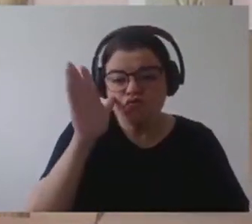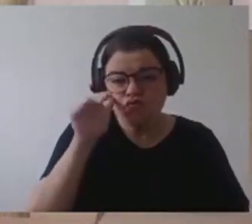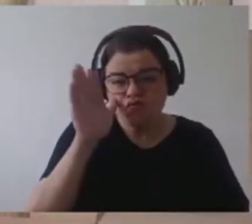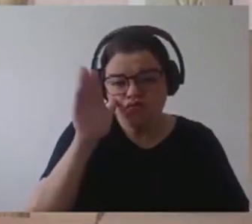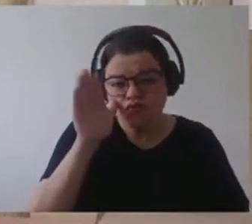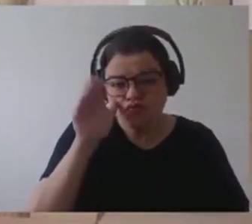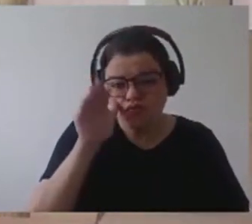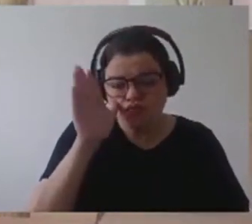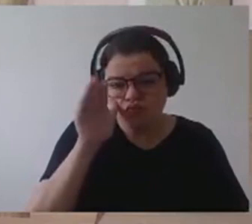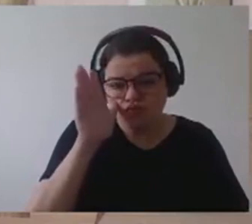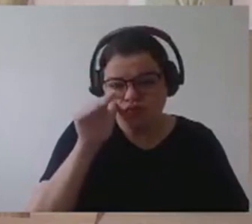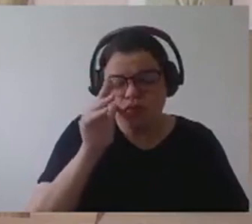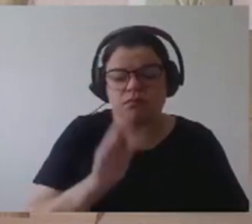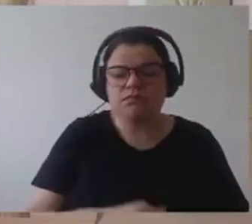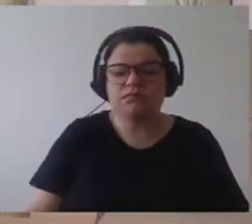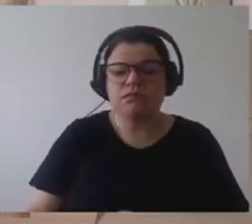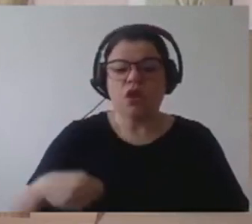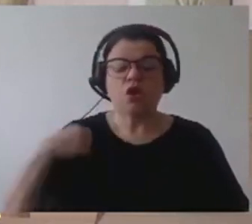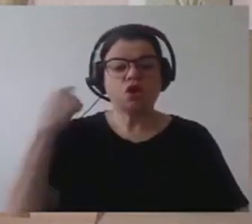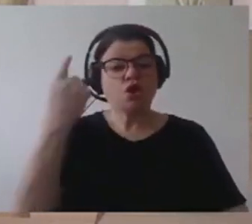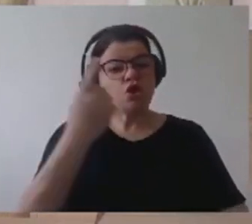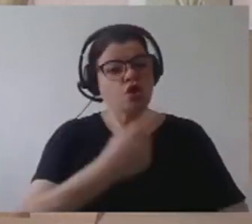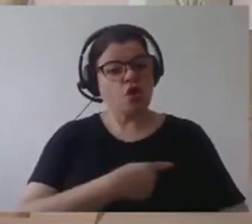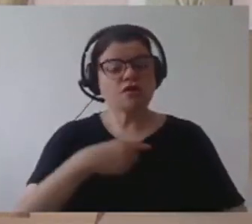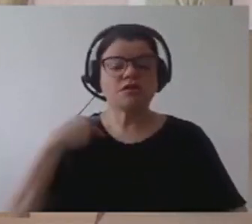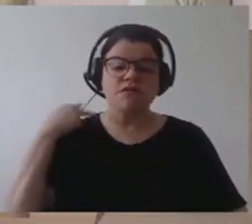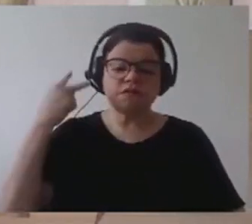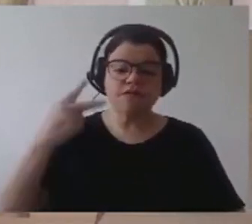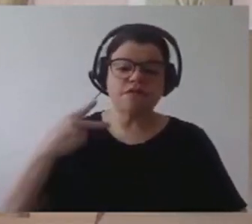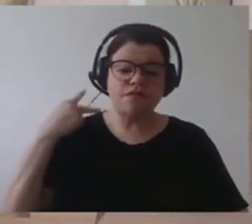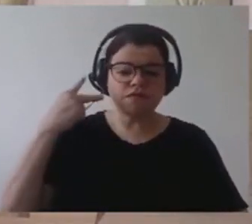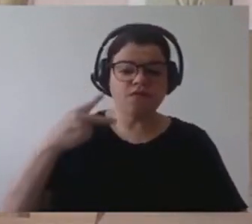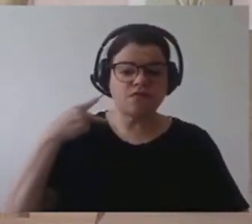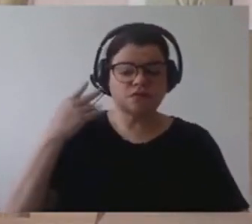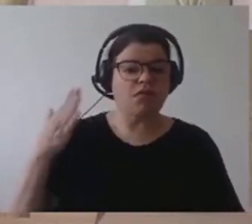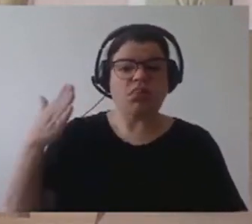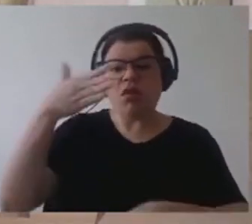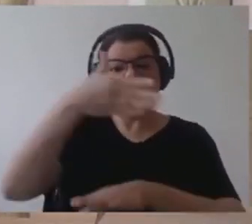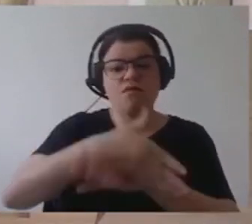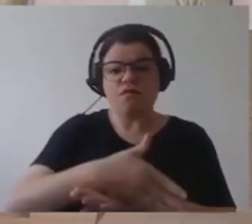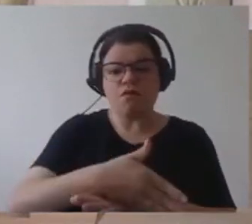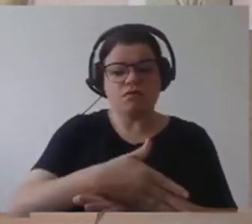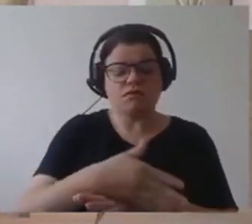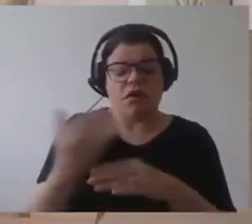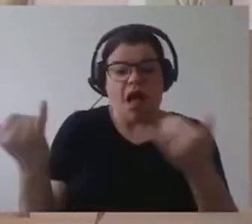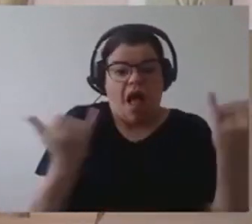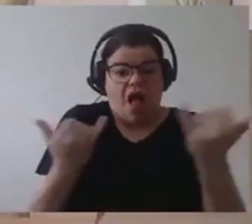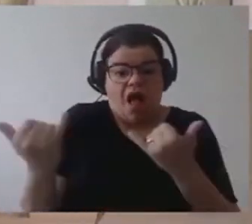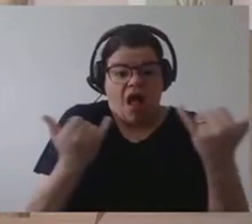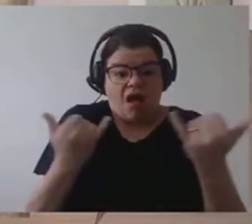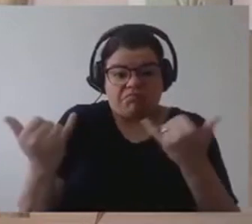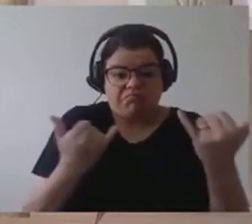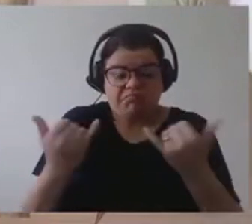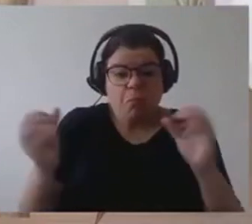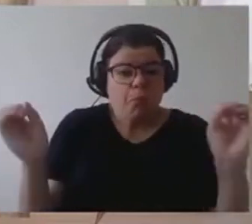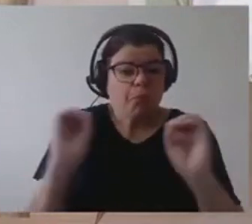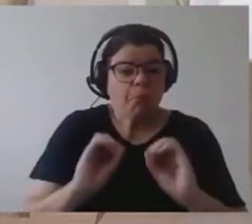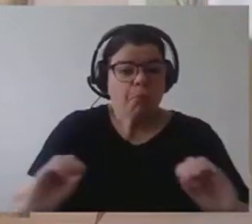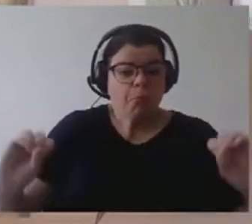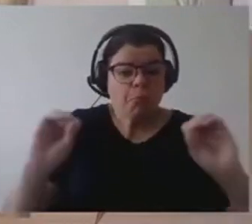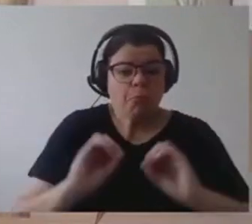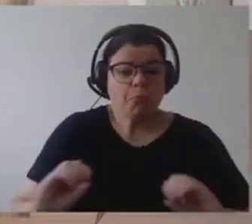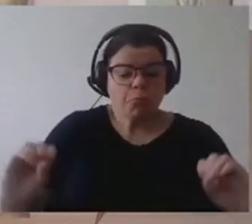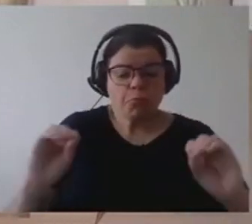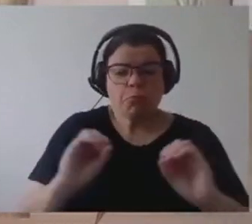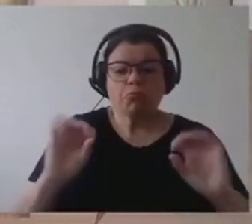que nós vereadores não fomos avisados pelo menos formalmente sobre isso